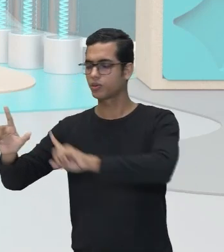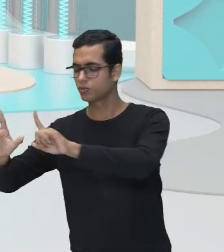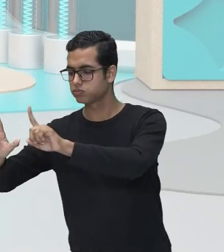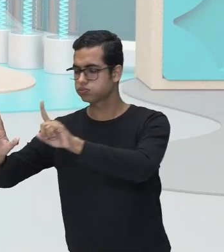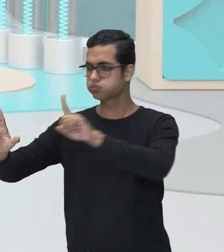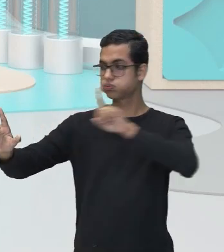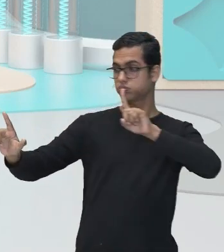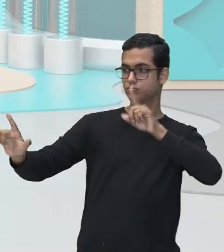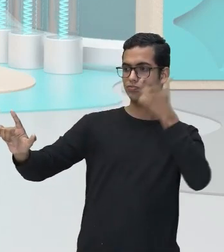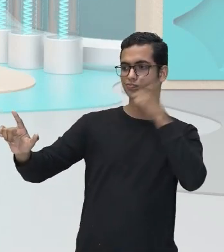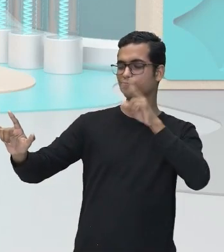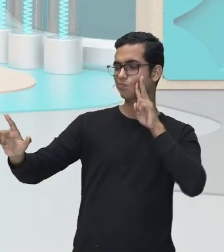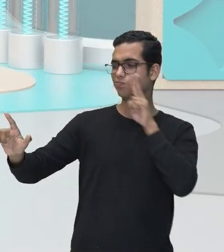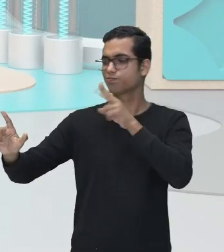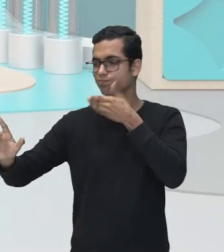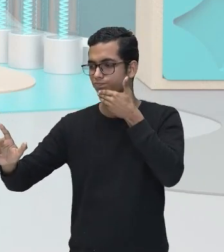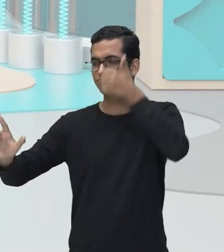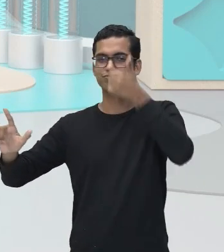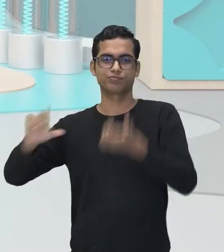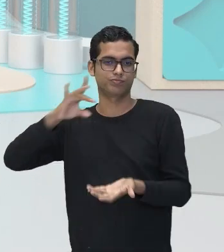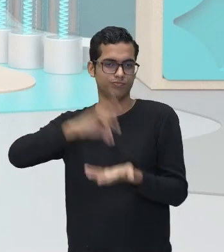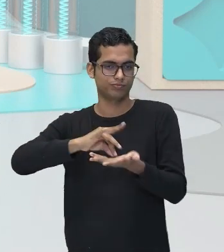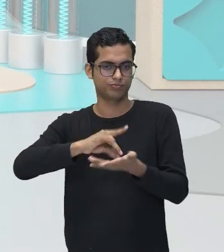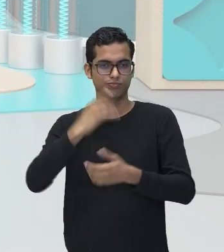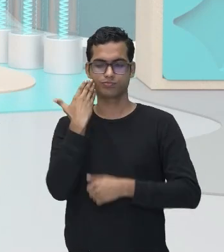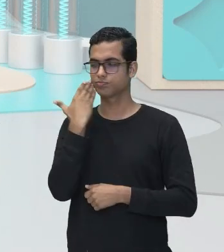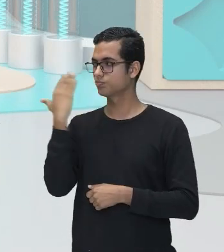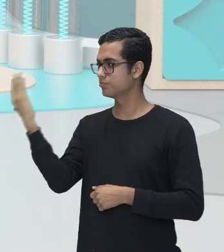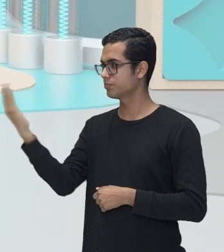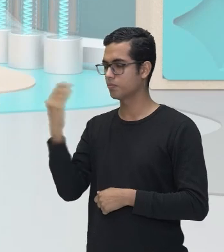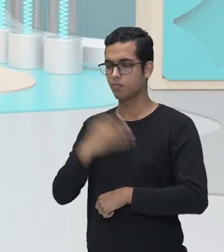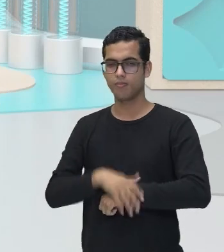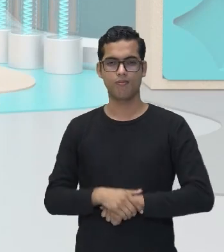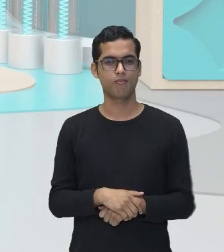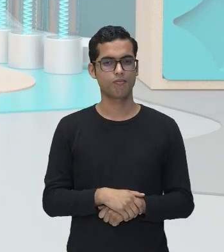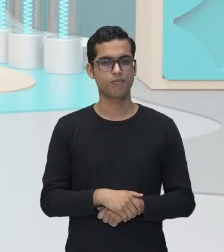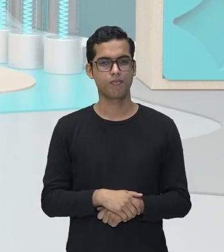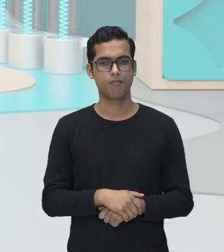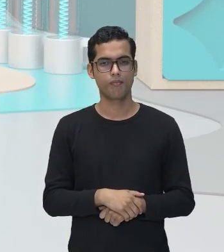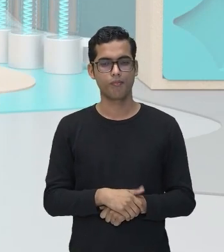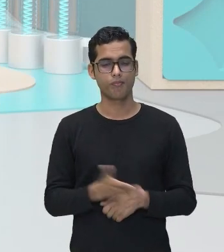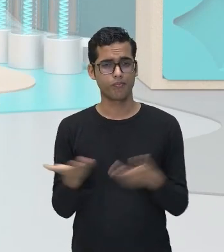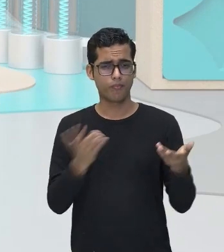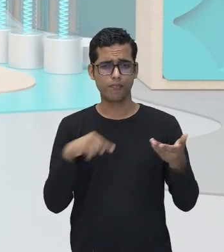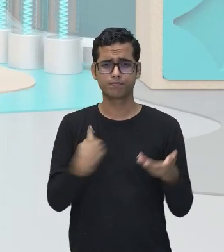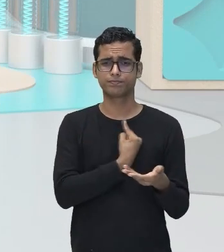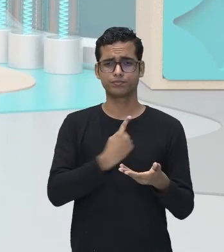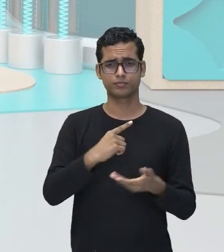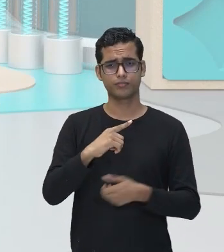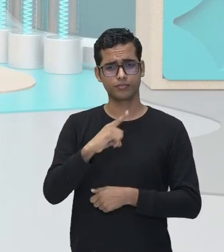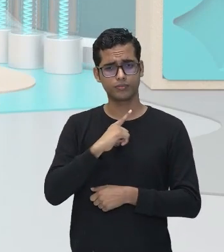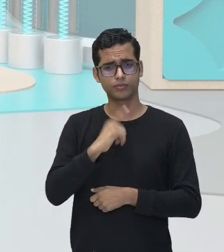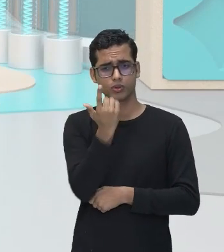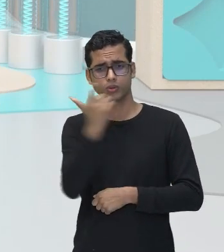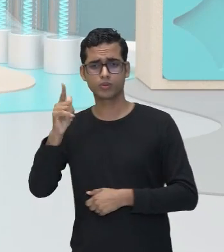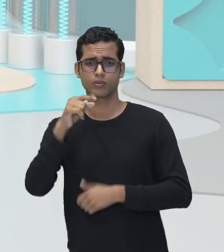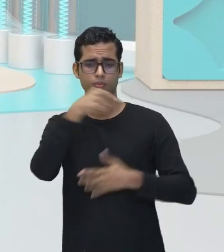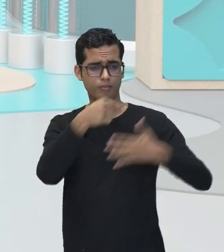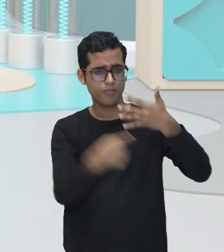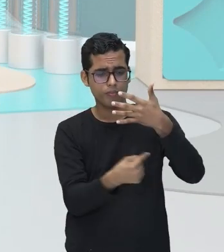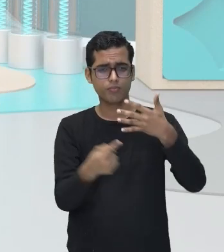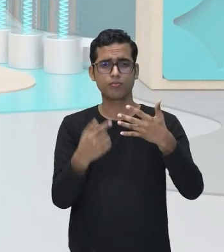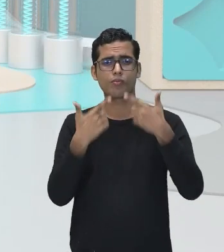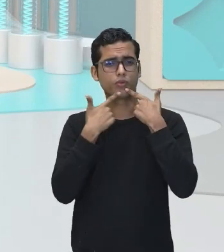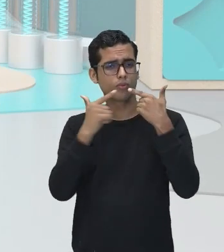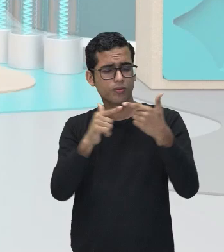como vocês estão vendo dessa forma. E agora vamos falar sobre um outro elemento da linguagem visual